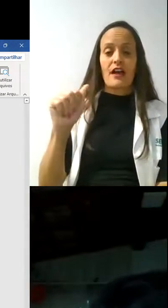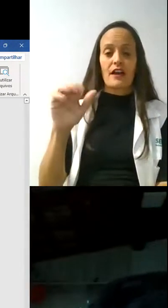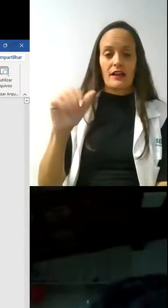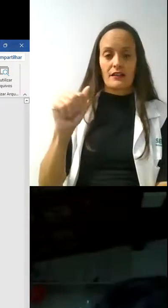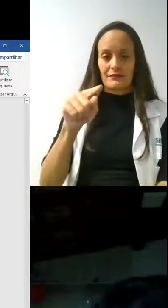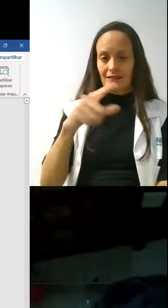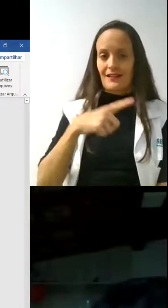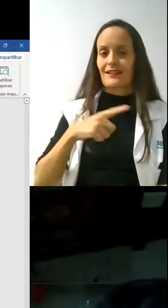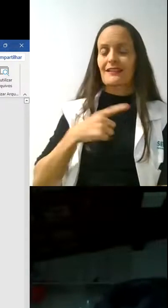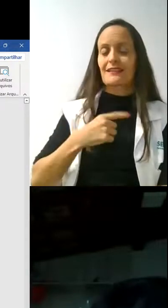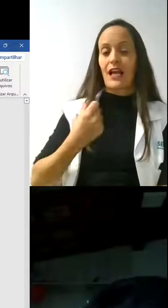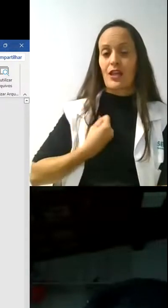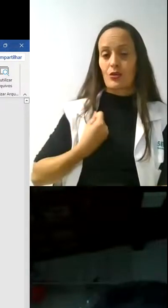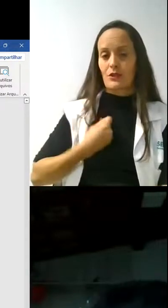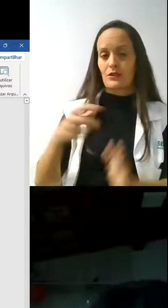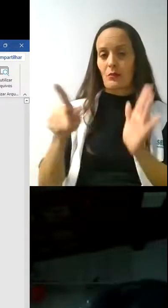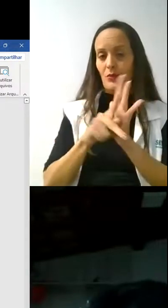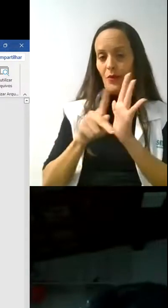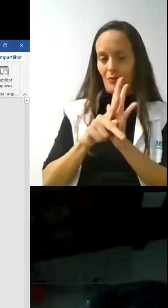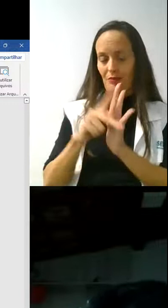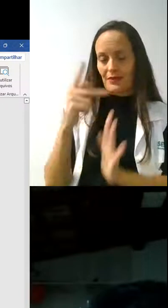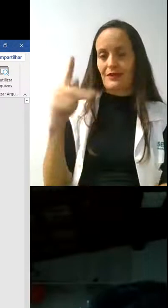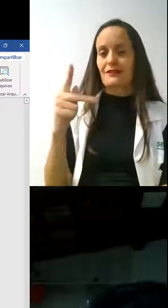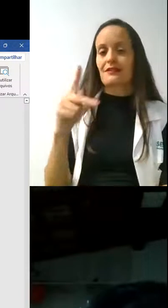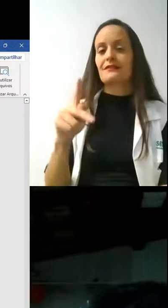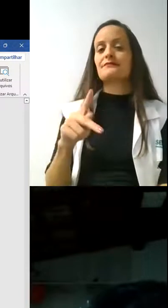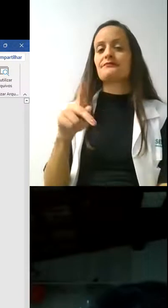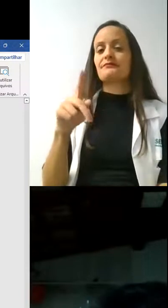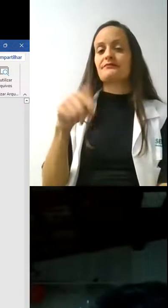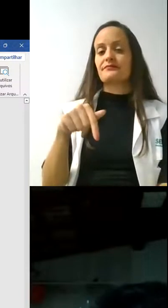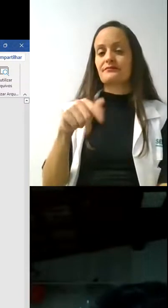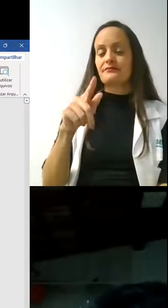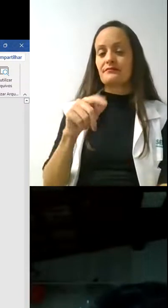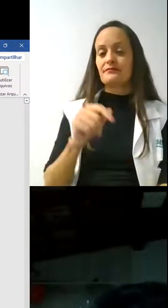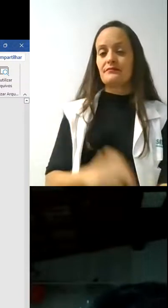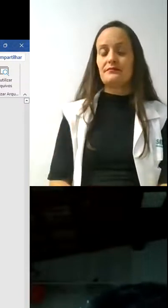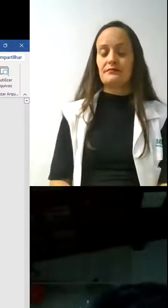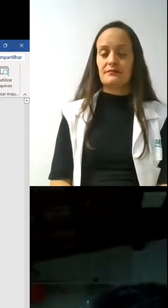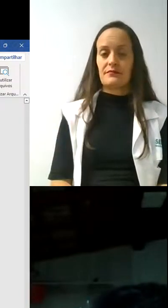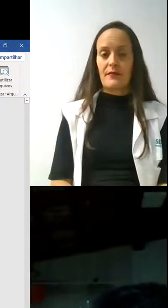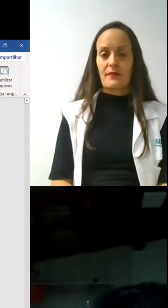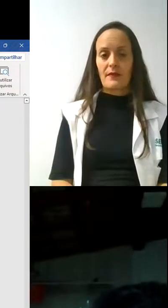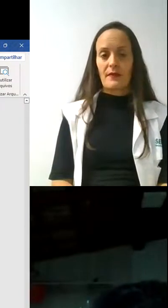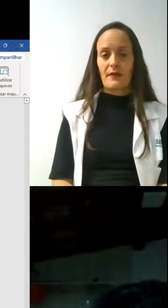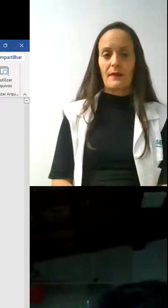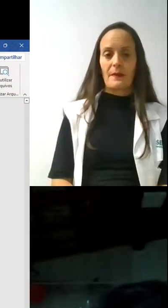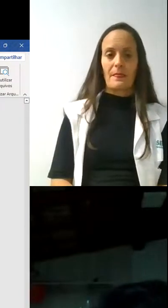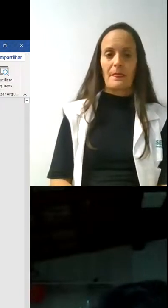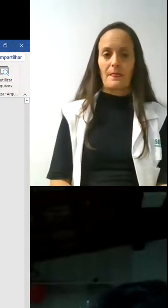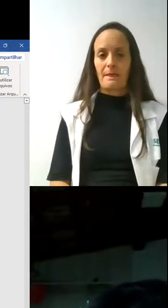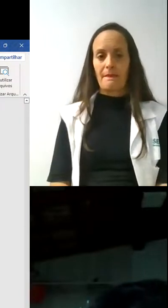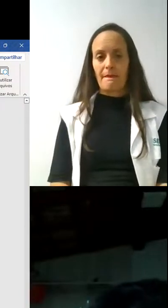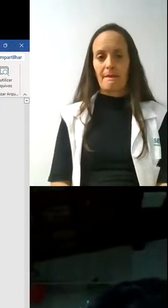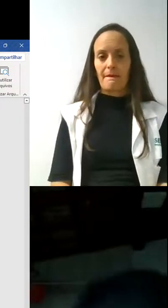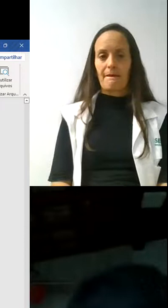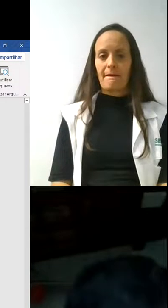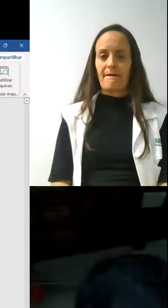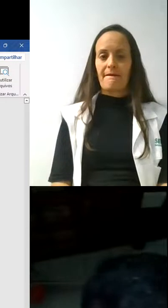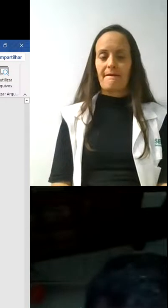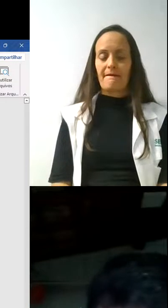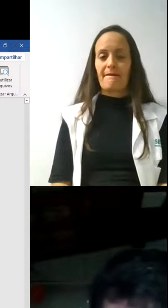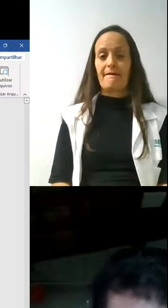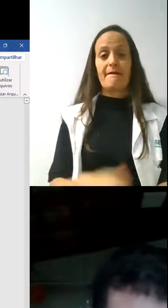ela. Beleza? No caso é a chave faca com abertura em carga. Tranquilo, pessoal? Com